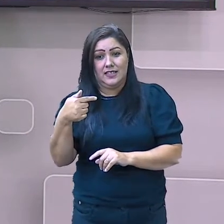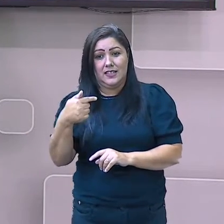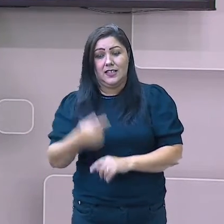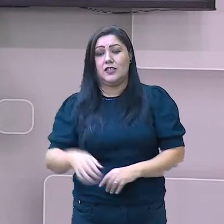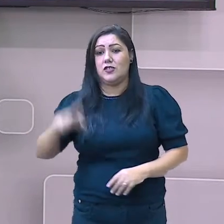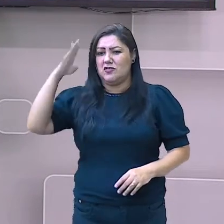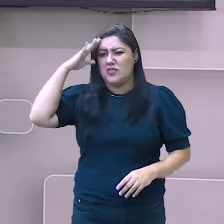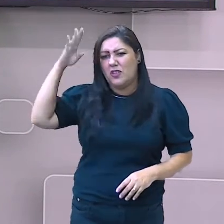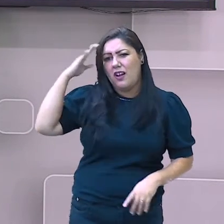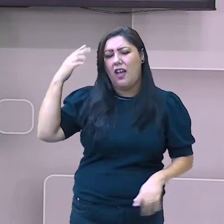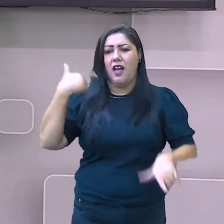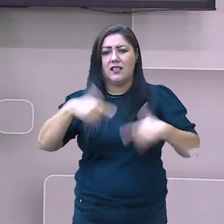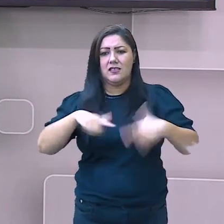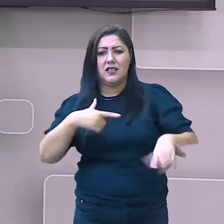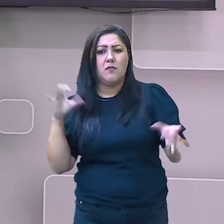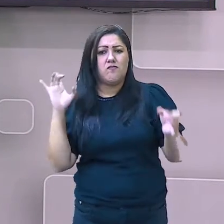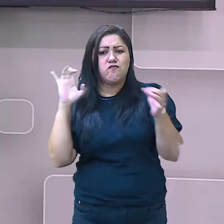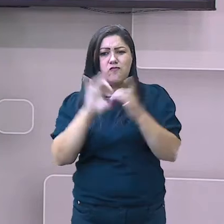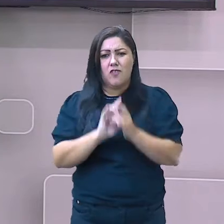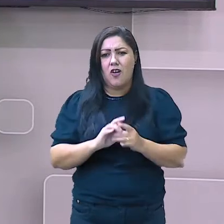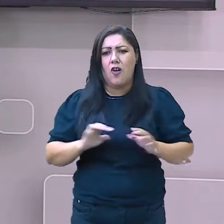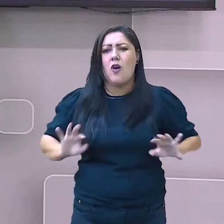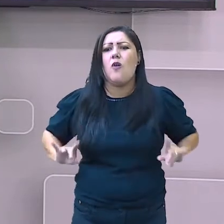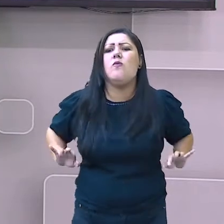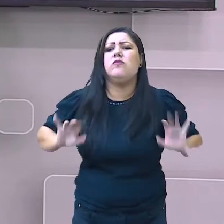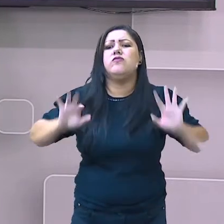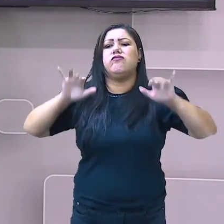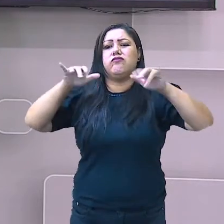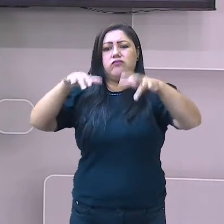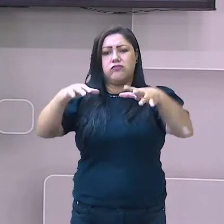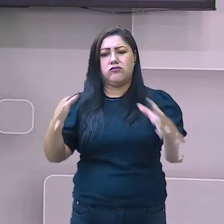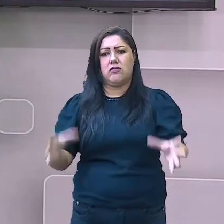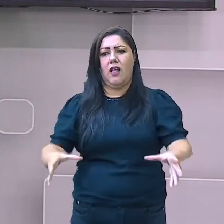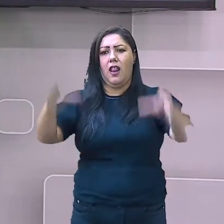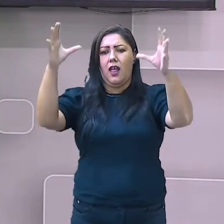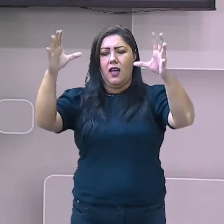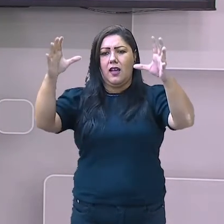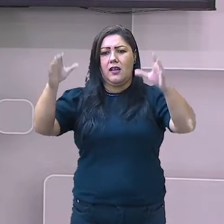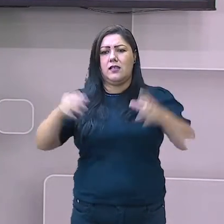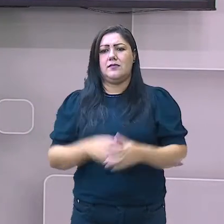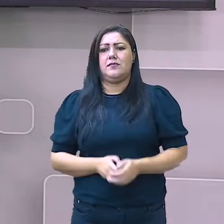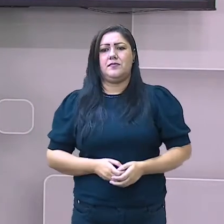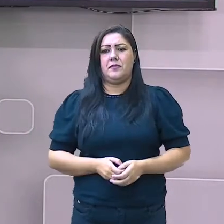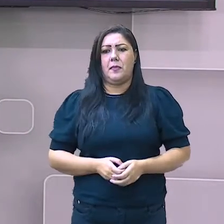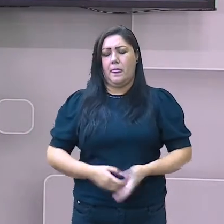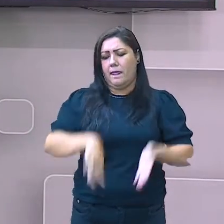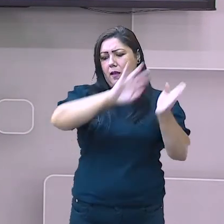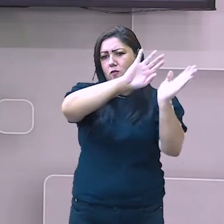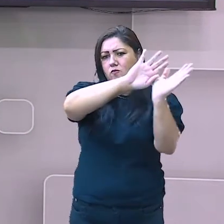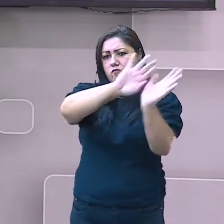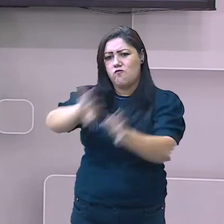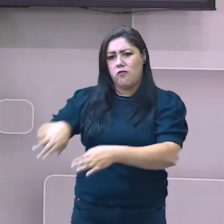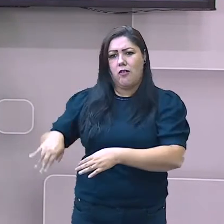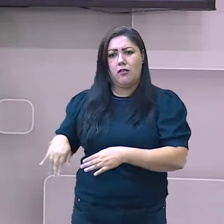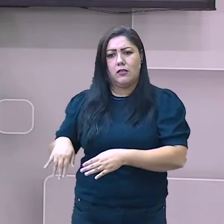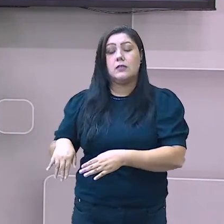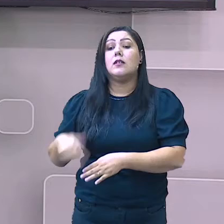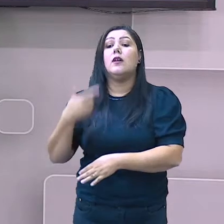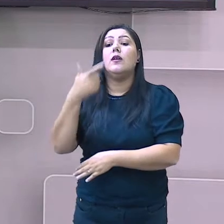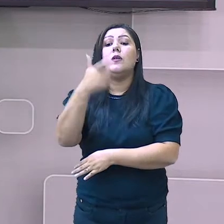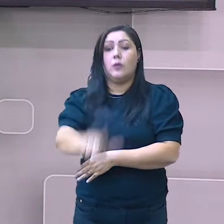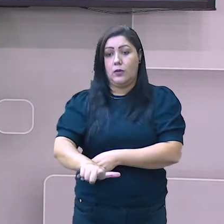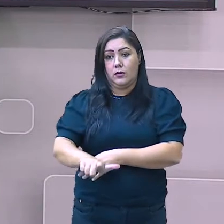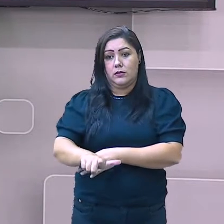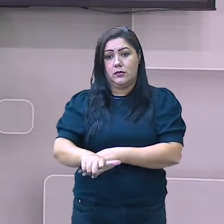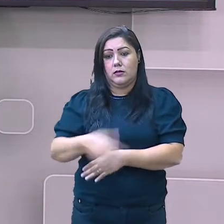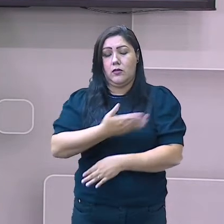Tauride, conseguindo a renúncia do czar e a formação de um governo provisório. Ao mesmo tempo,